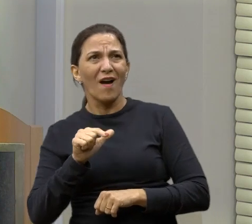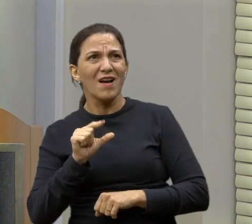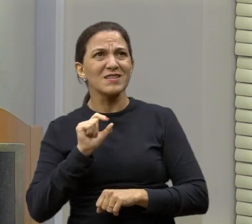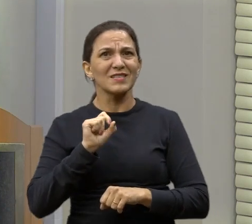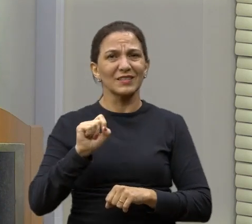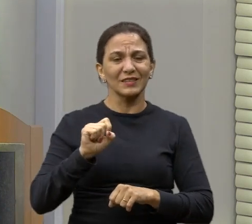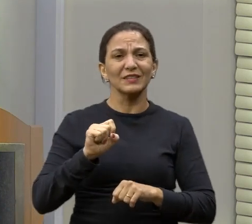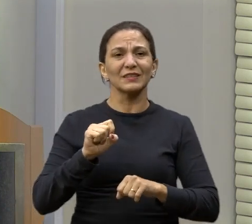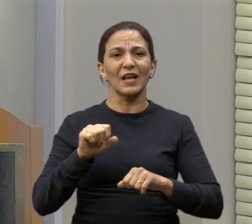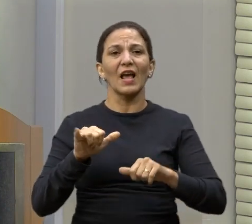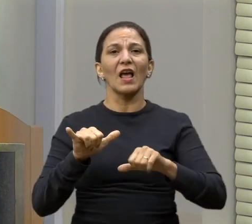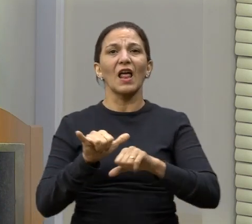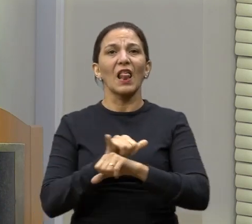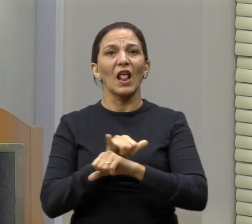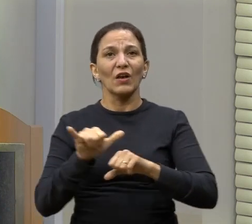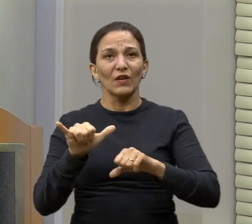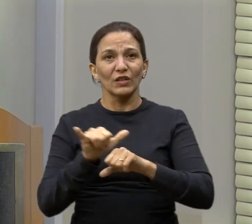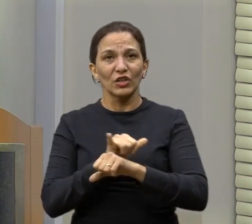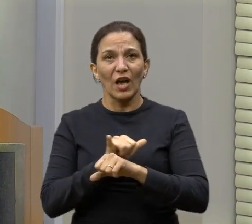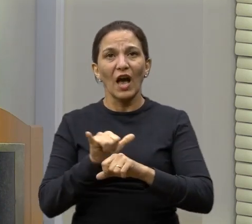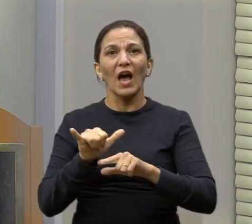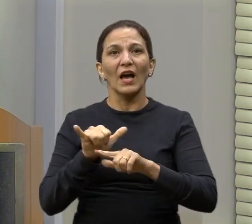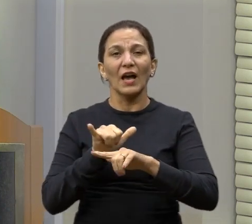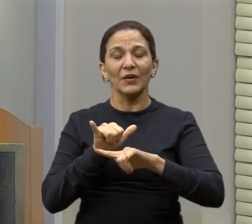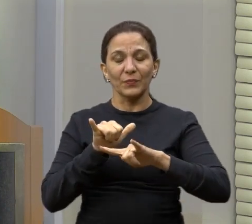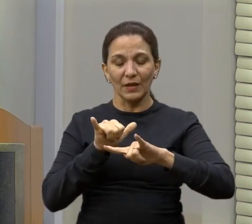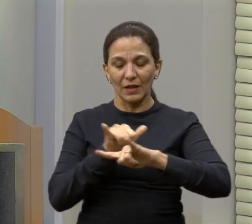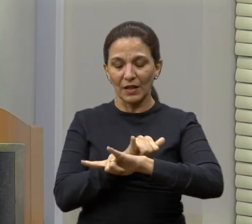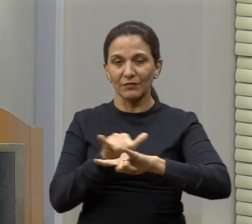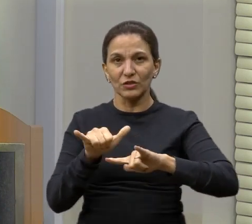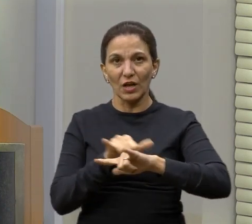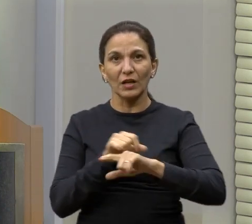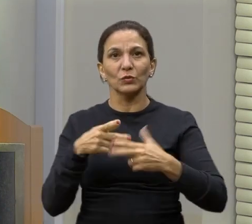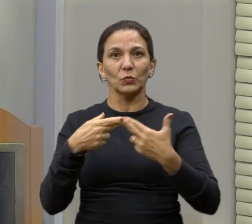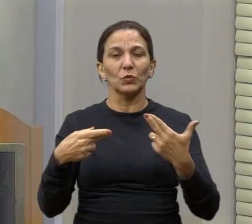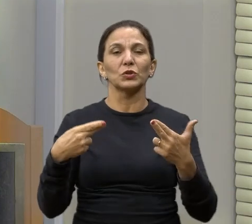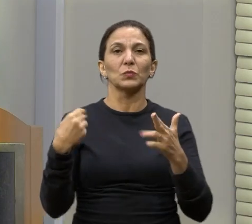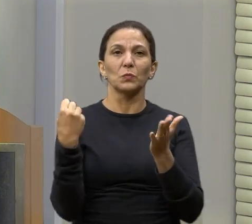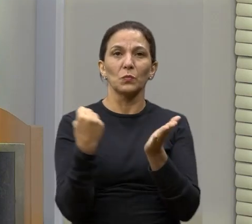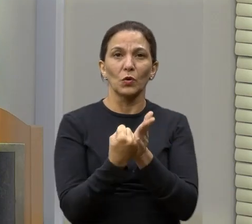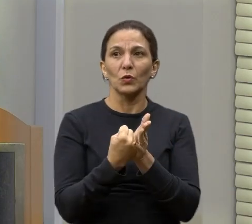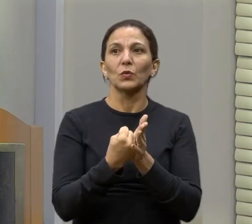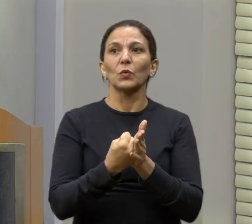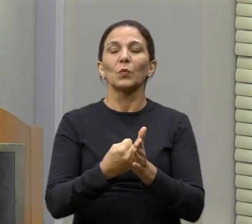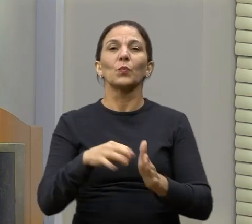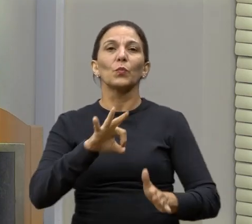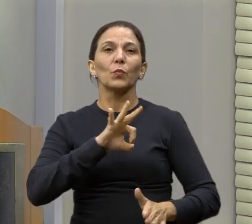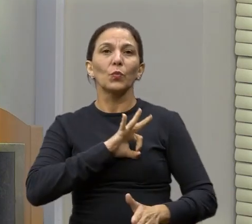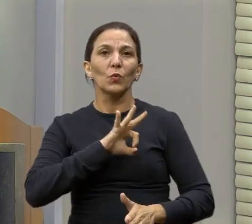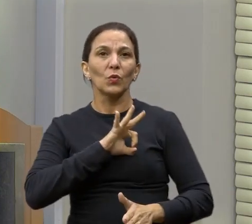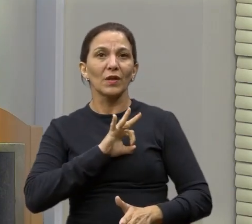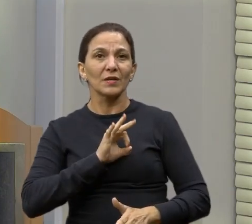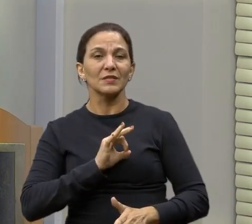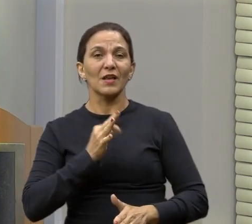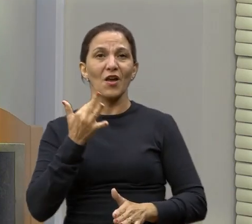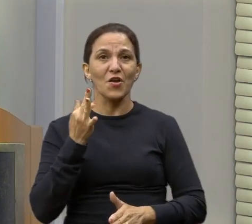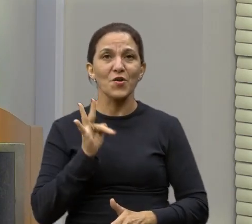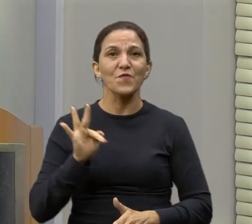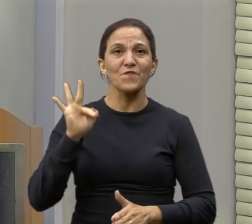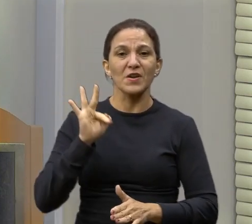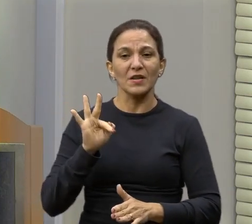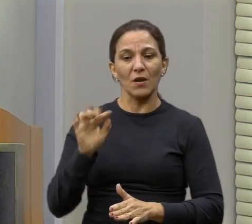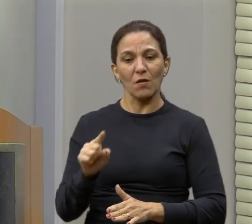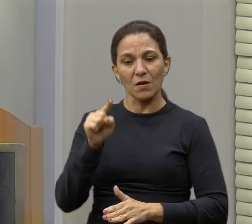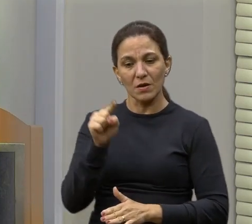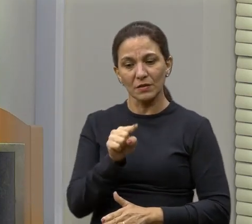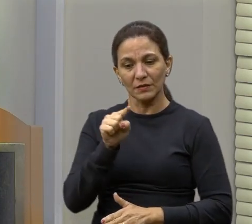caso da Lava Jato, do escândalo dos anões do orçamento e de outros episódios marcantes da Polícia Federal, tudo isso estaria anulado,